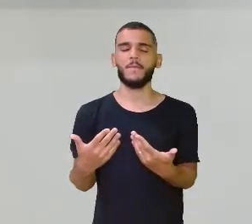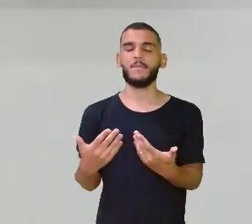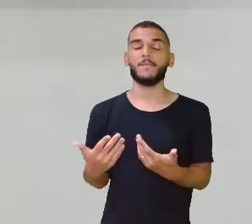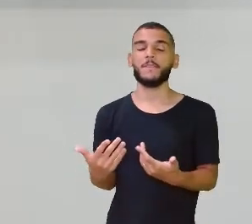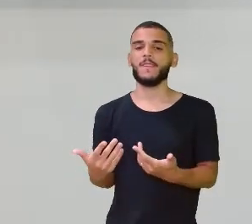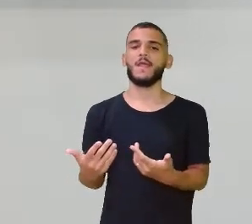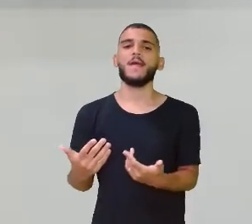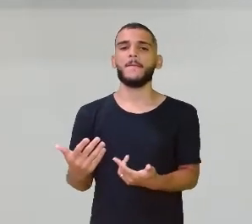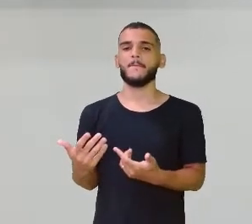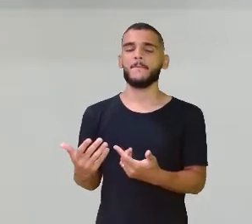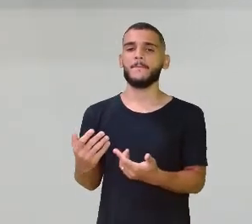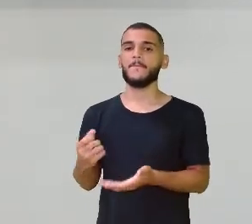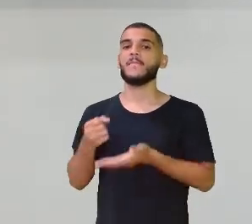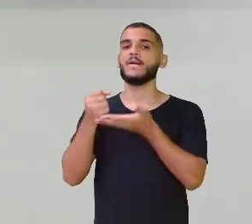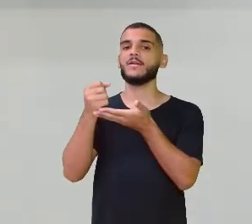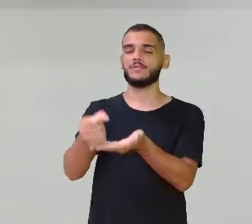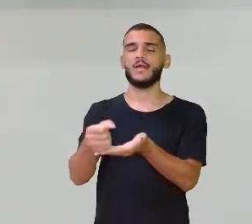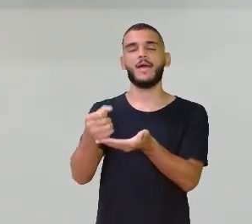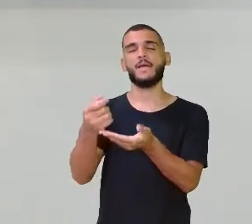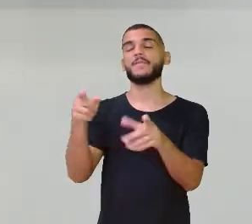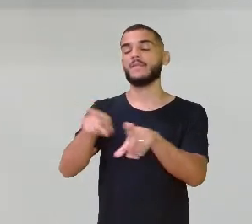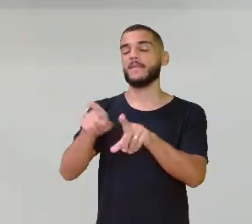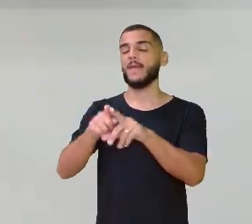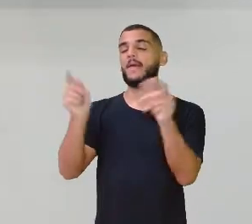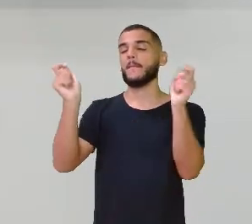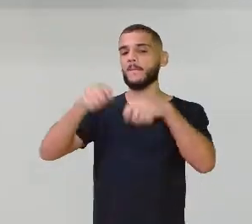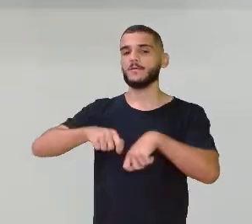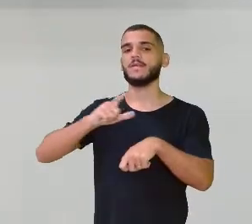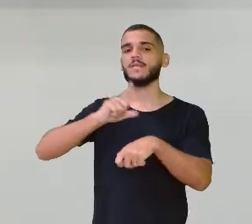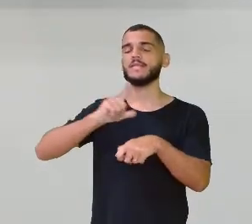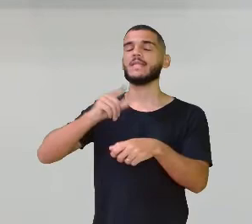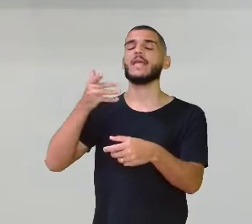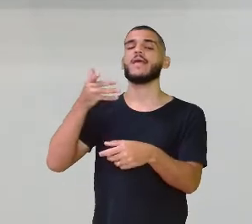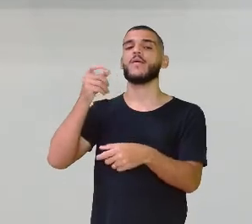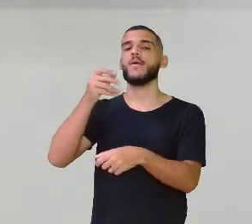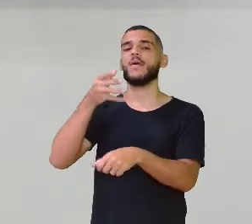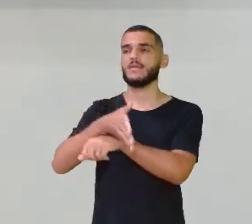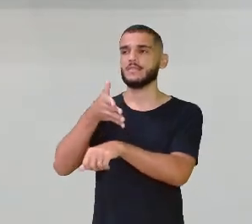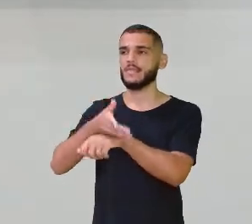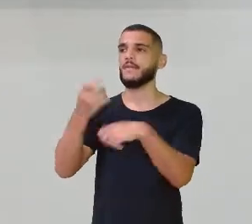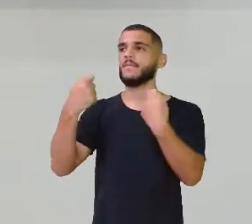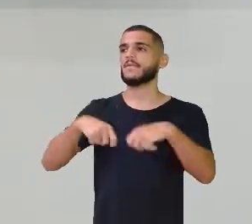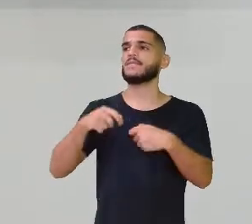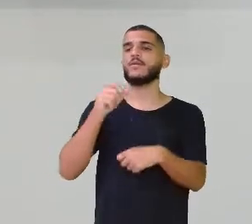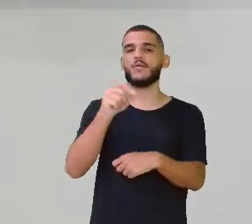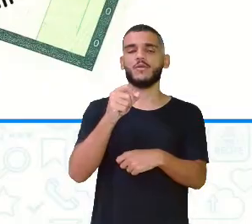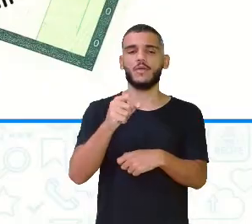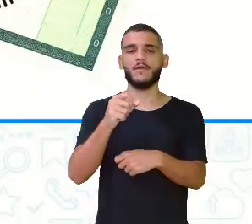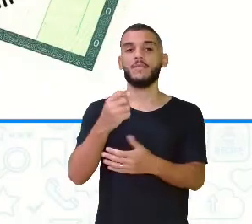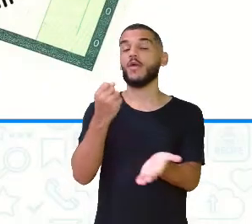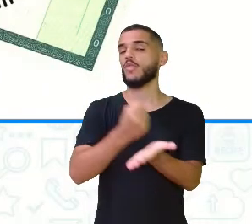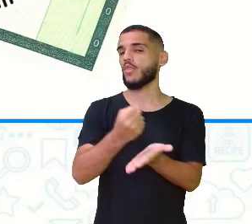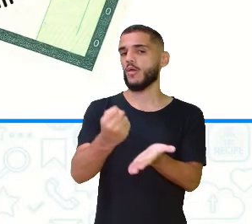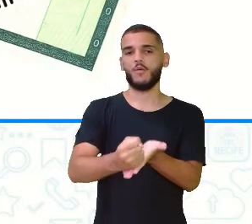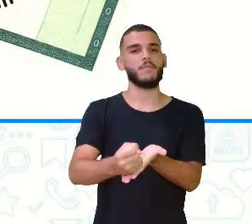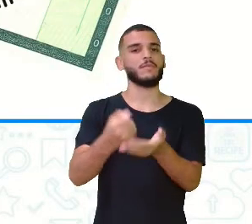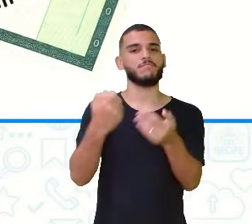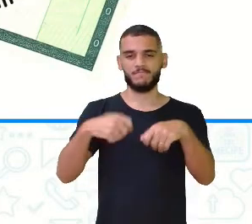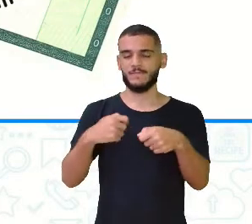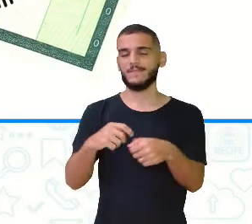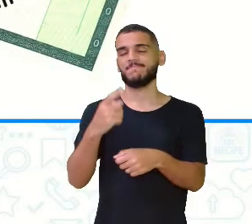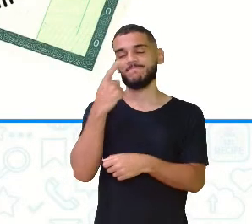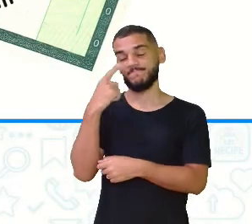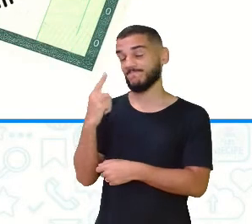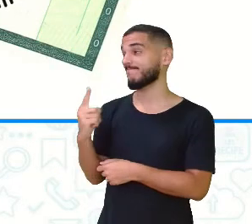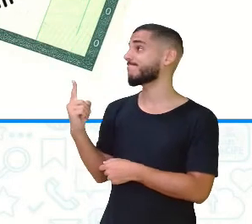esse acesso, melhor ainda, para você poder ter o acesso, você precisa disso aqui, esses documentos.